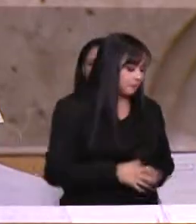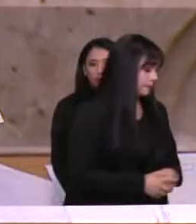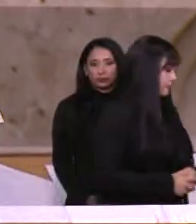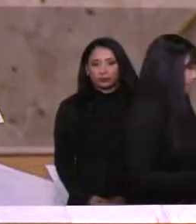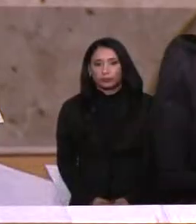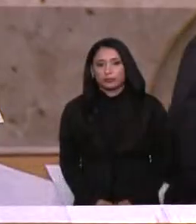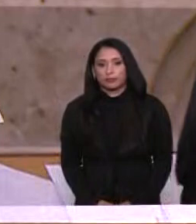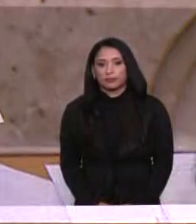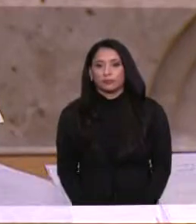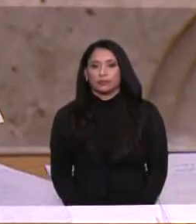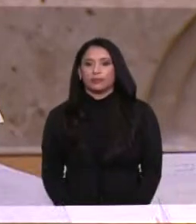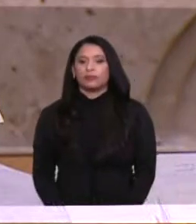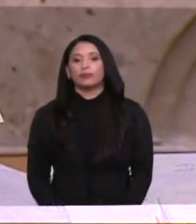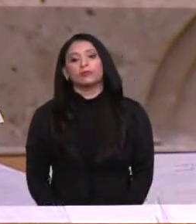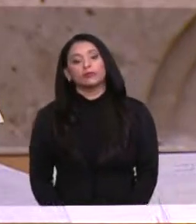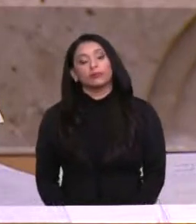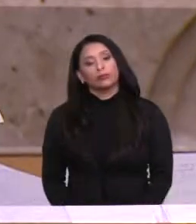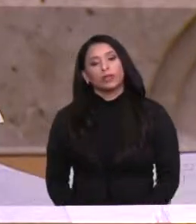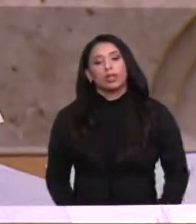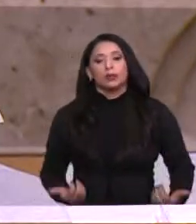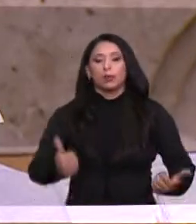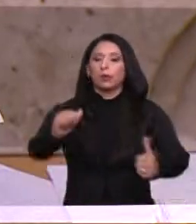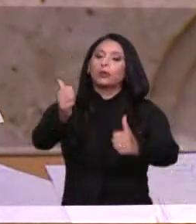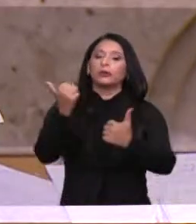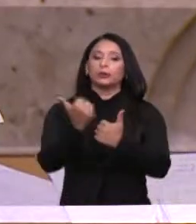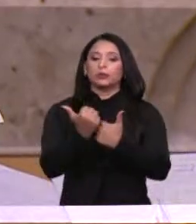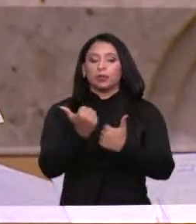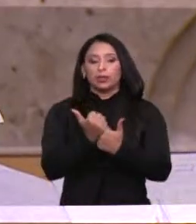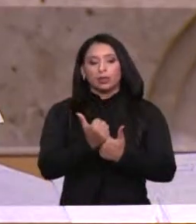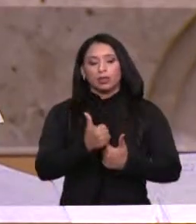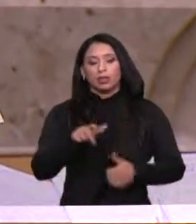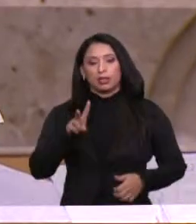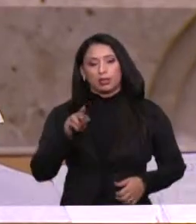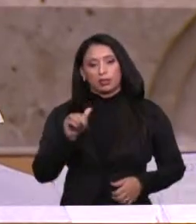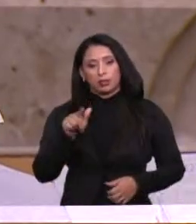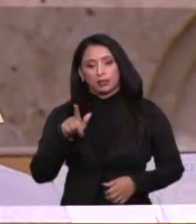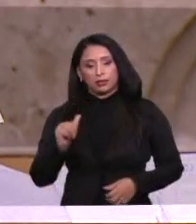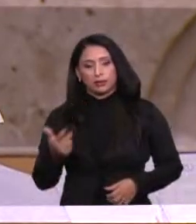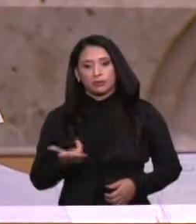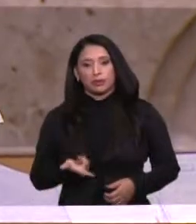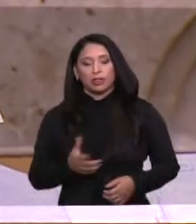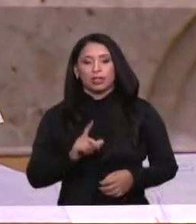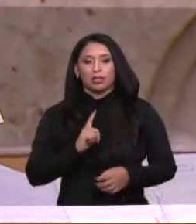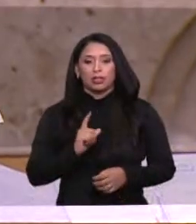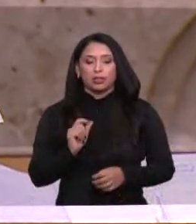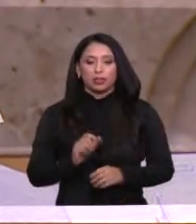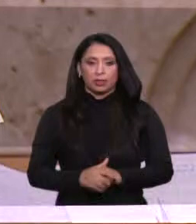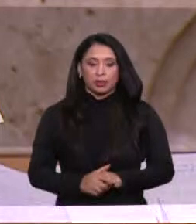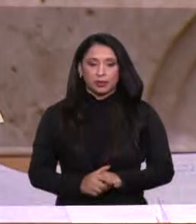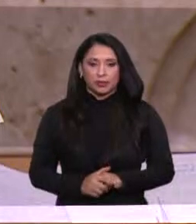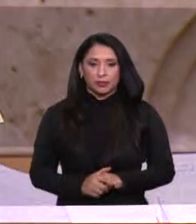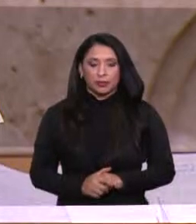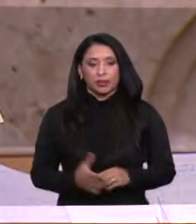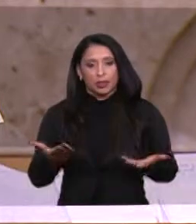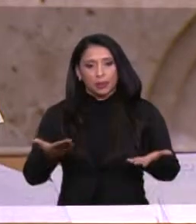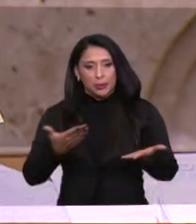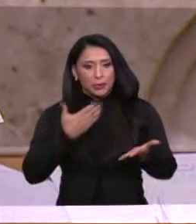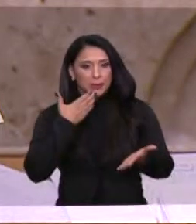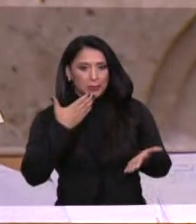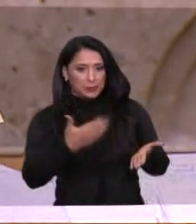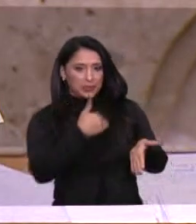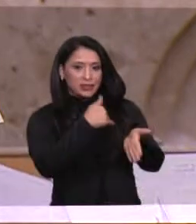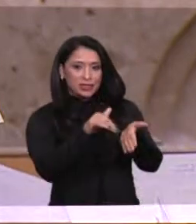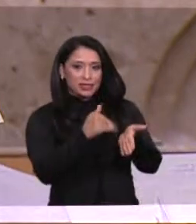ocupará a vaga por ele ocupada no Tribunal Superior do Trabalho eu peço a senhora secretária que